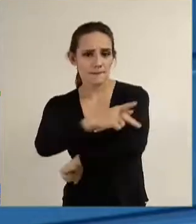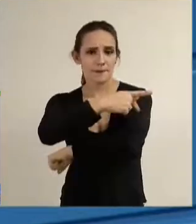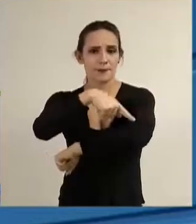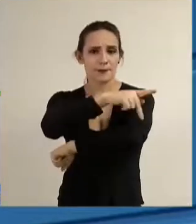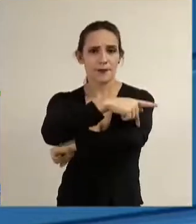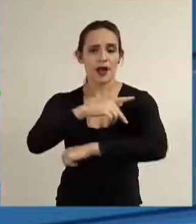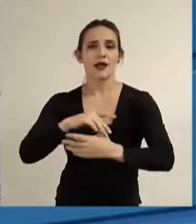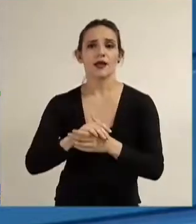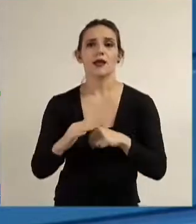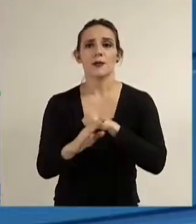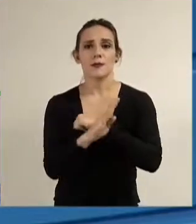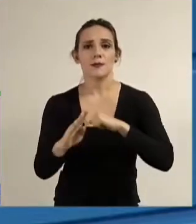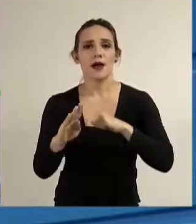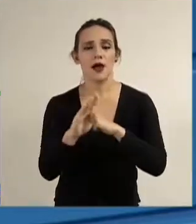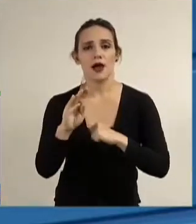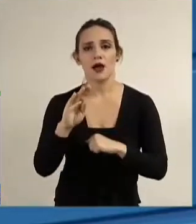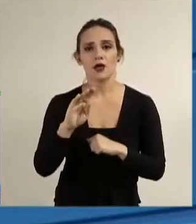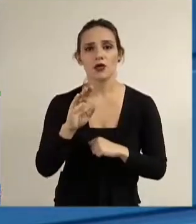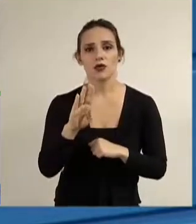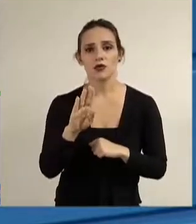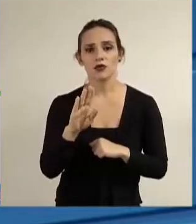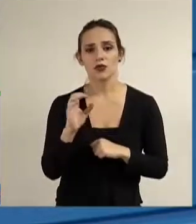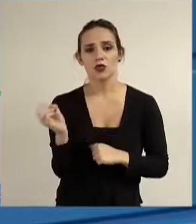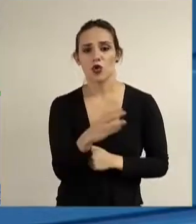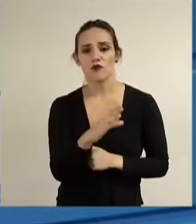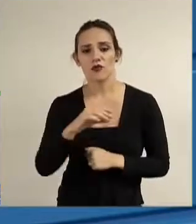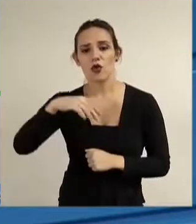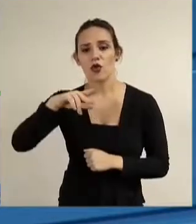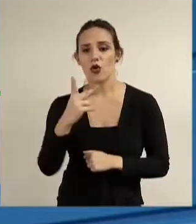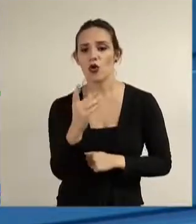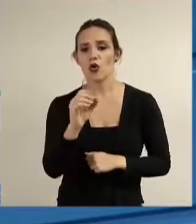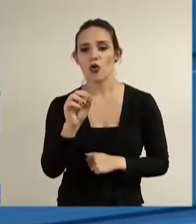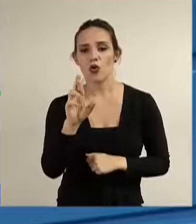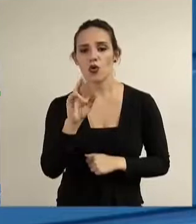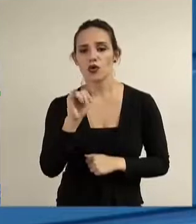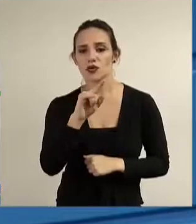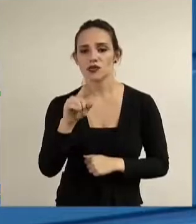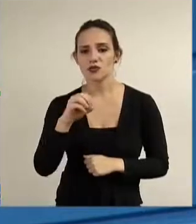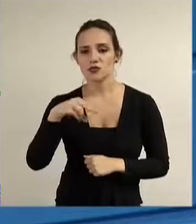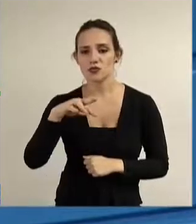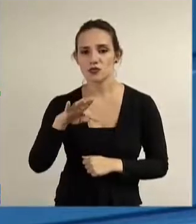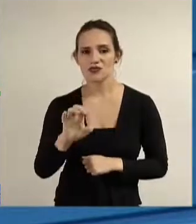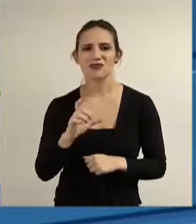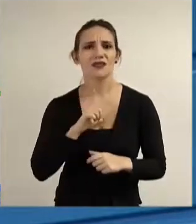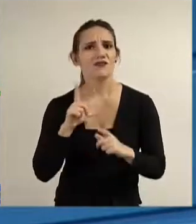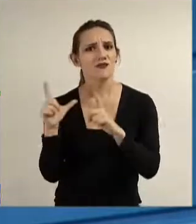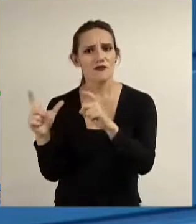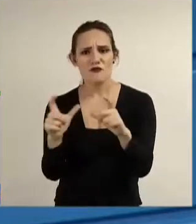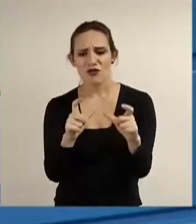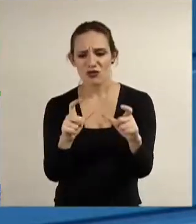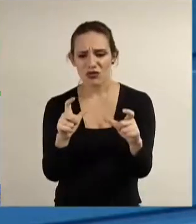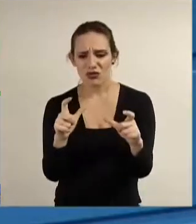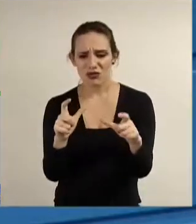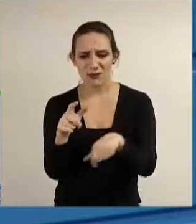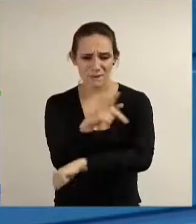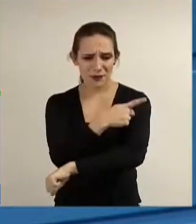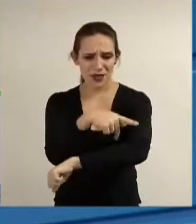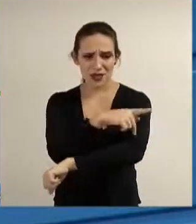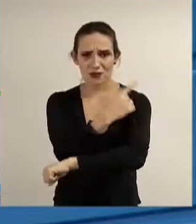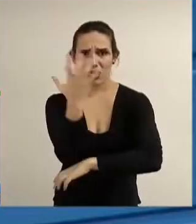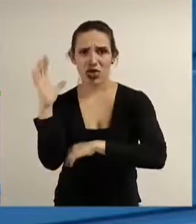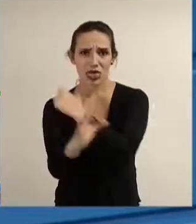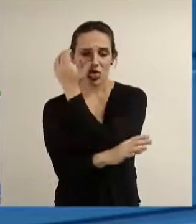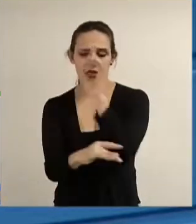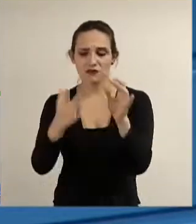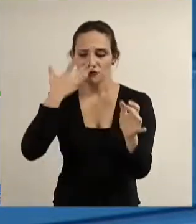Novo Horizonte. Eu trouxe, inclusive, algumas fotos aqui que demonstram o estado de abandono desse parque ambiental.